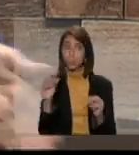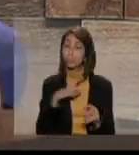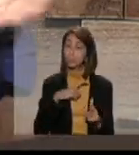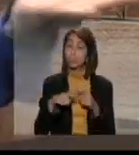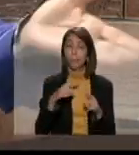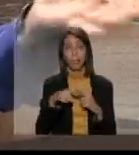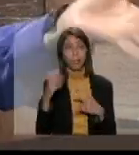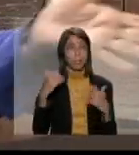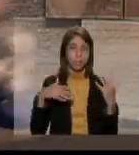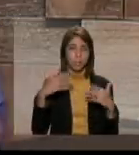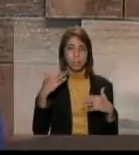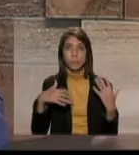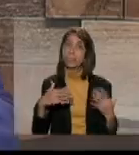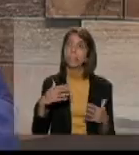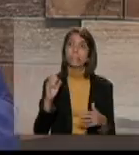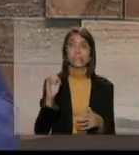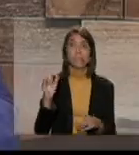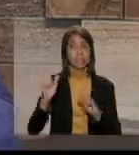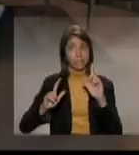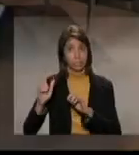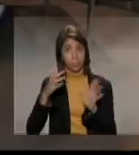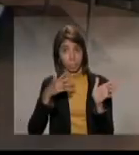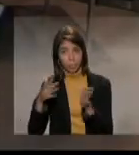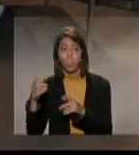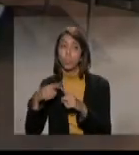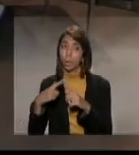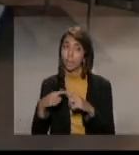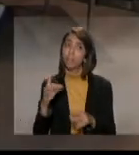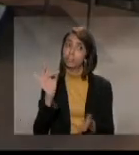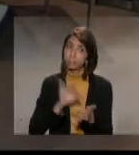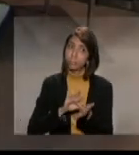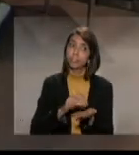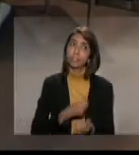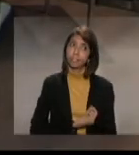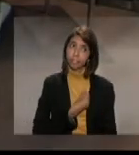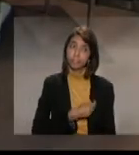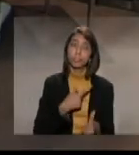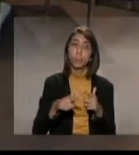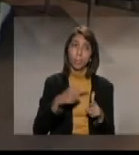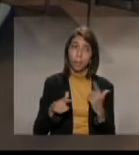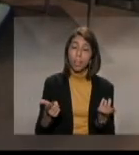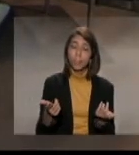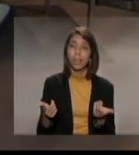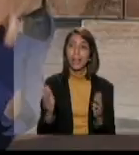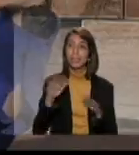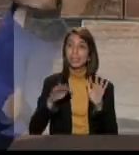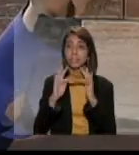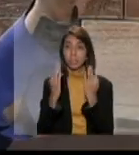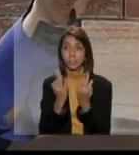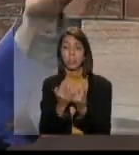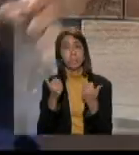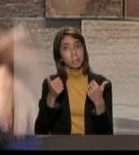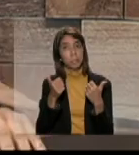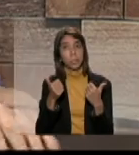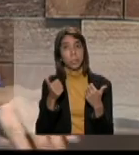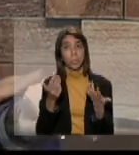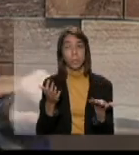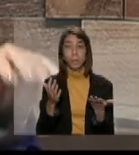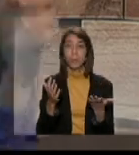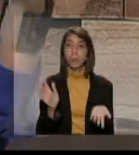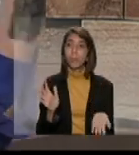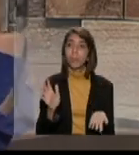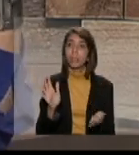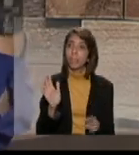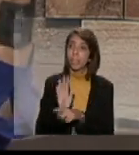tem esse problema do irã é instalar existe pode aceitar dentro de um núcleo ainda de uma família do bebê em uma personagem